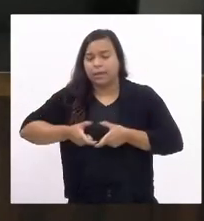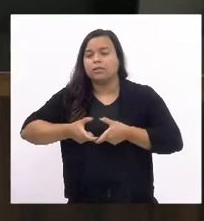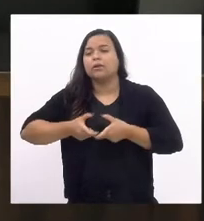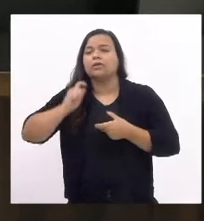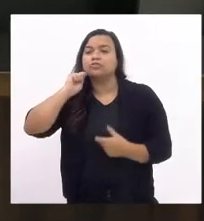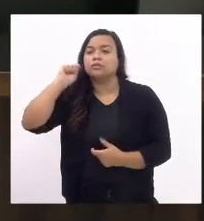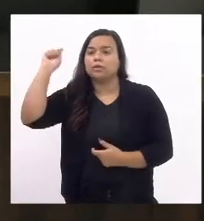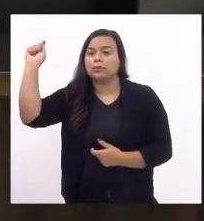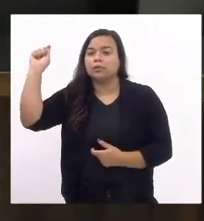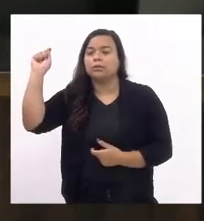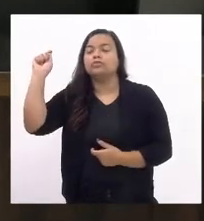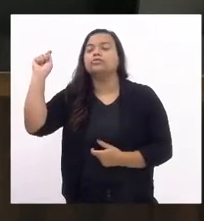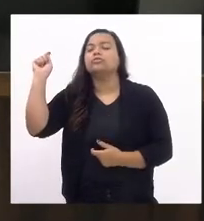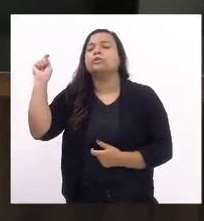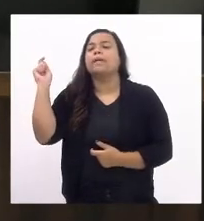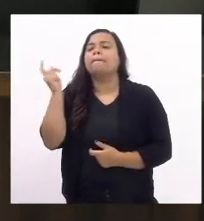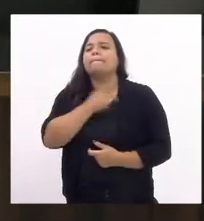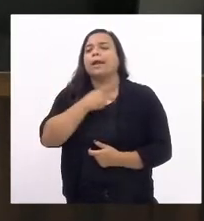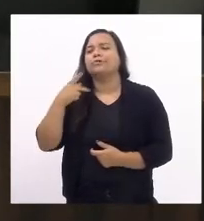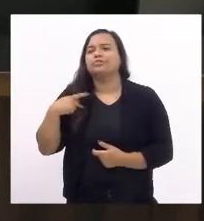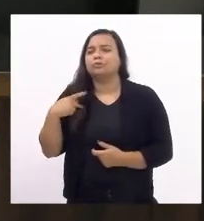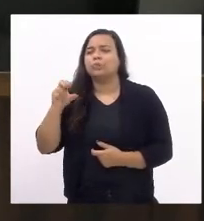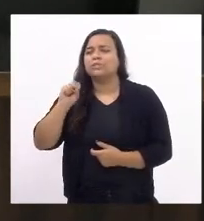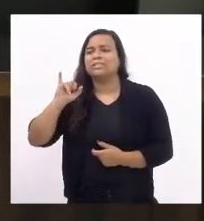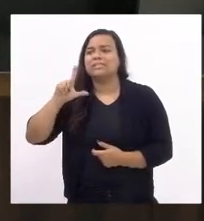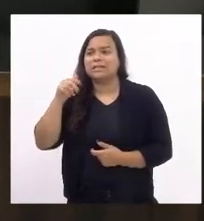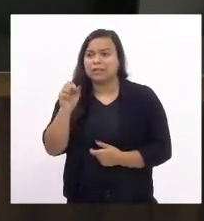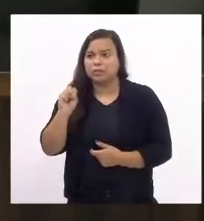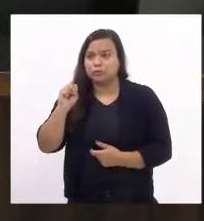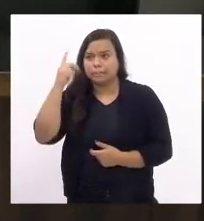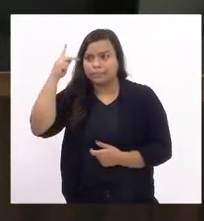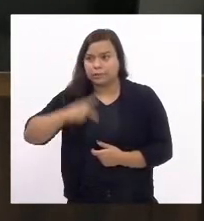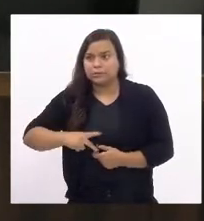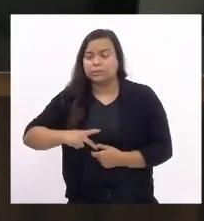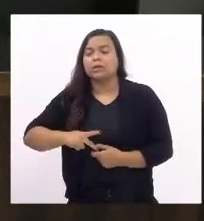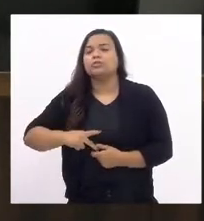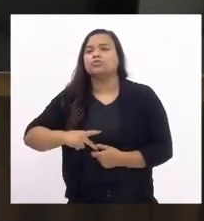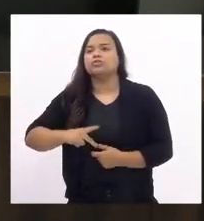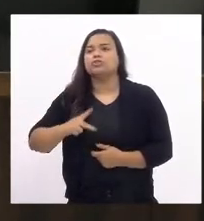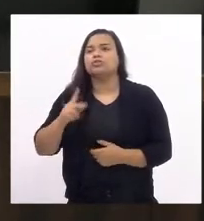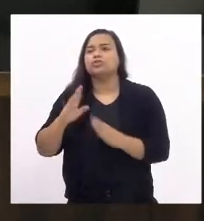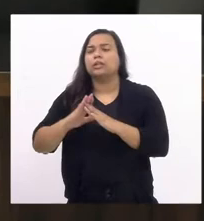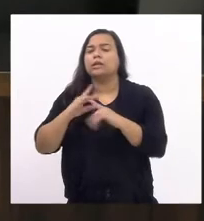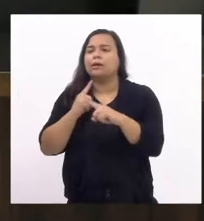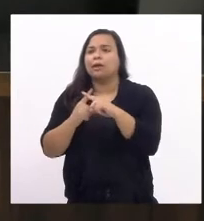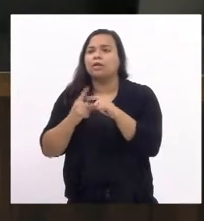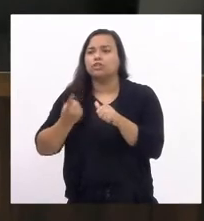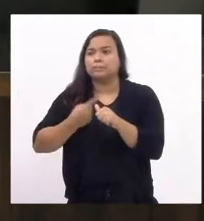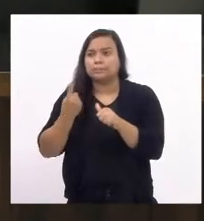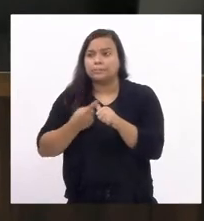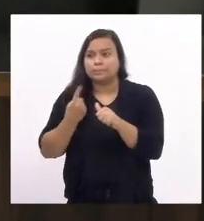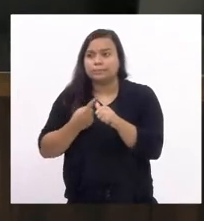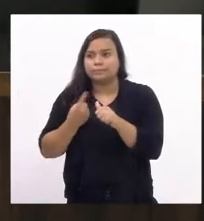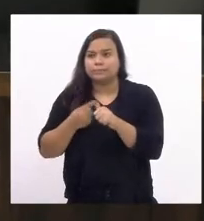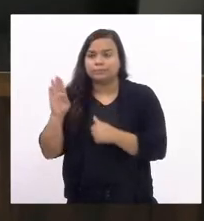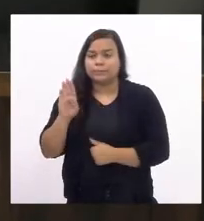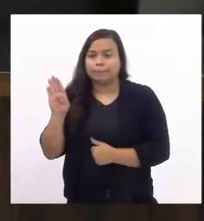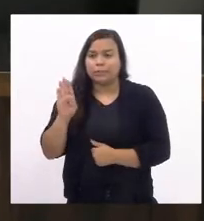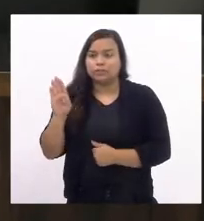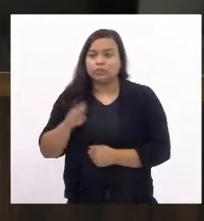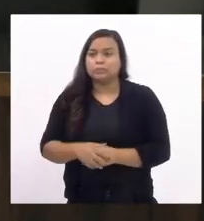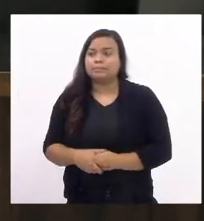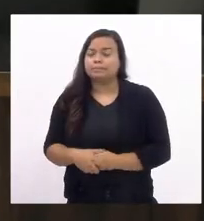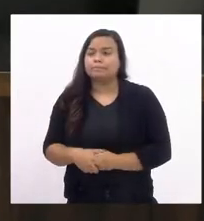Azeredo, presidente da Primeira Igreja Batista de Santo Aleixo. Parecida da Comissão de Normas Internas e Proposições Externas, favorável, relator deputado Márcio